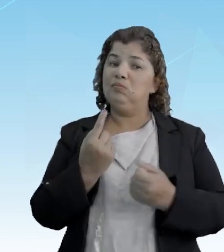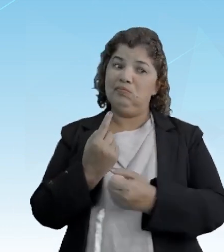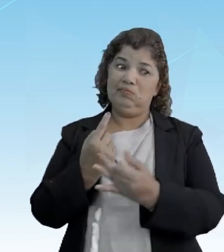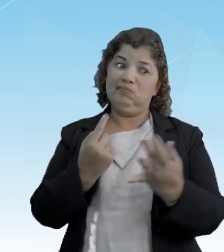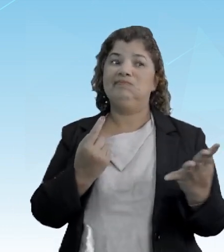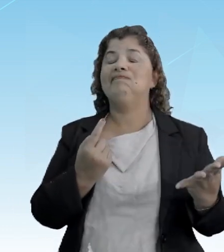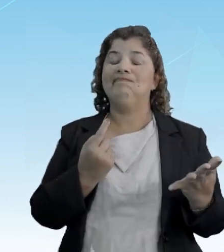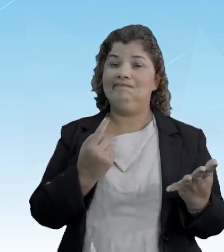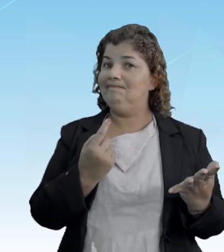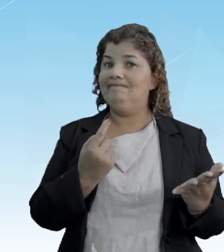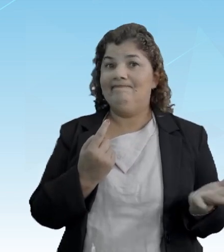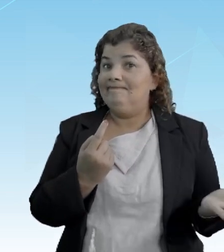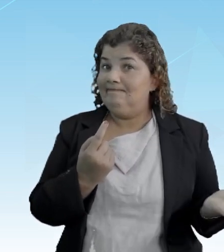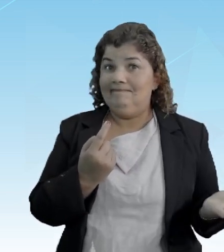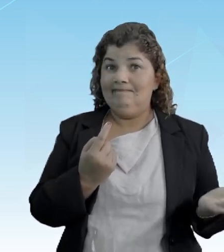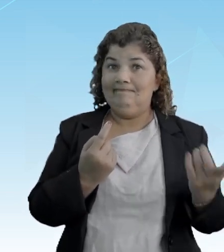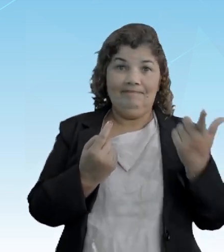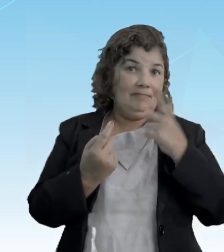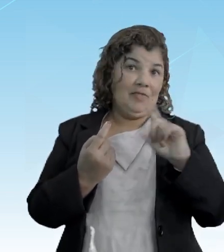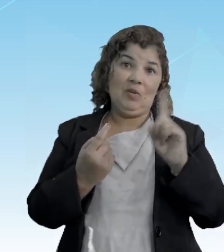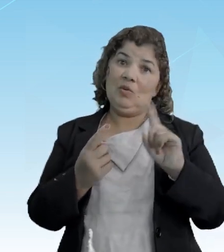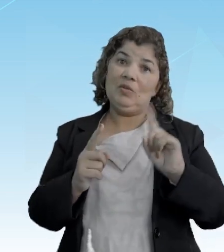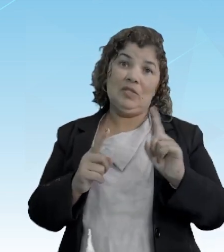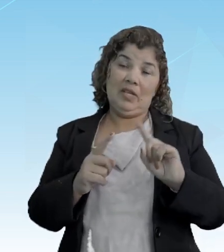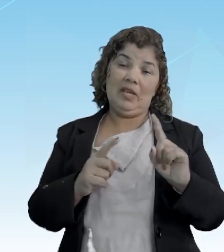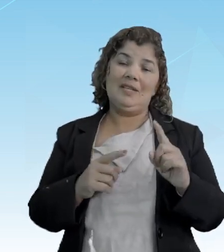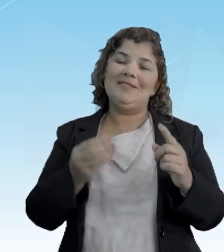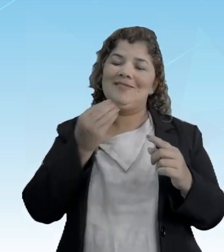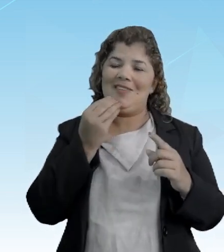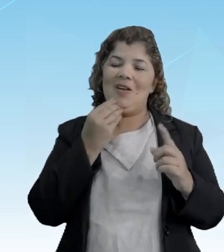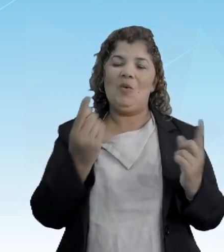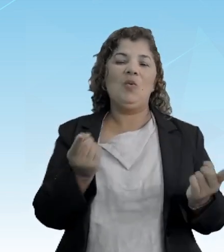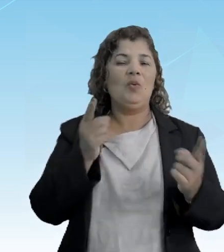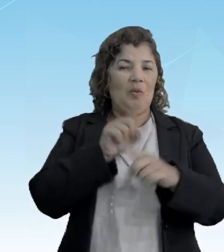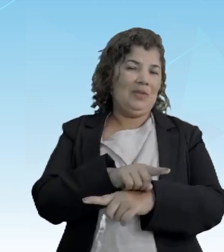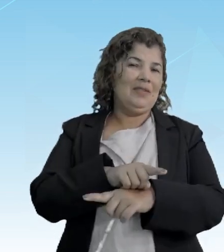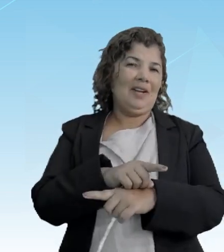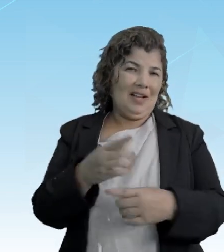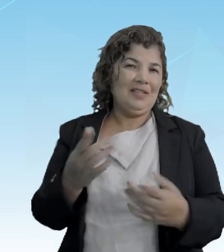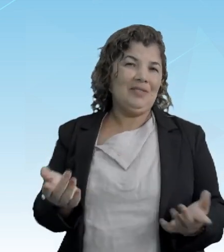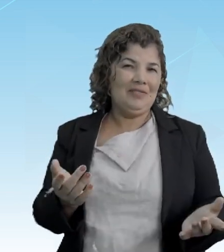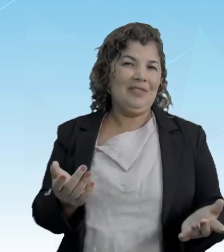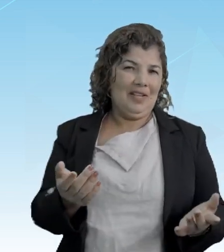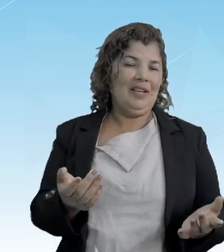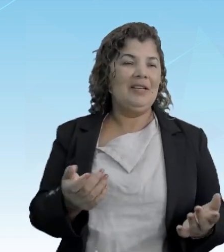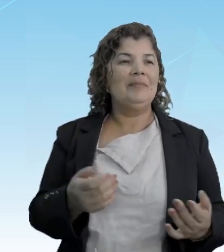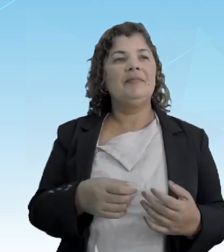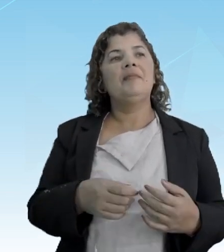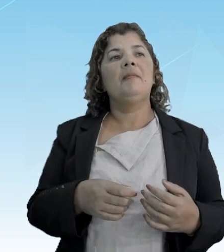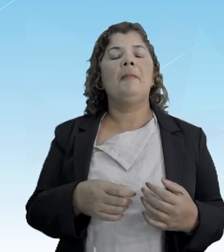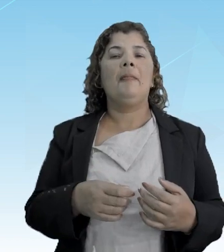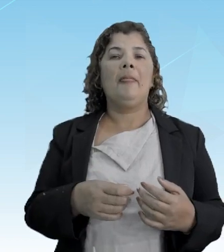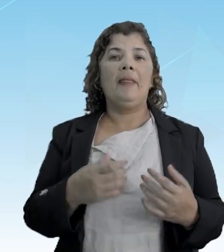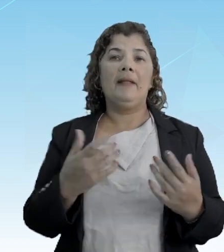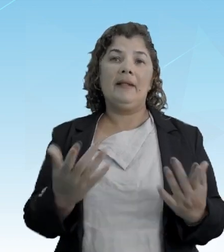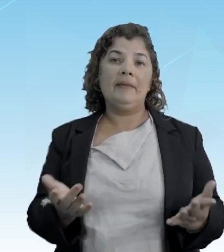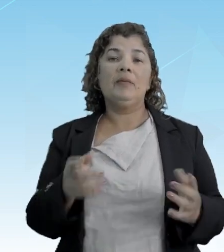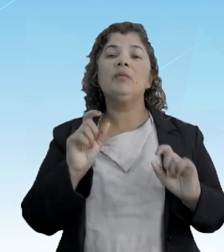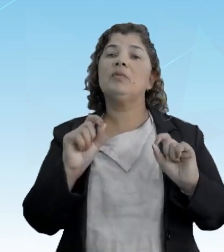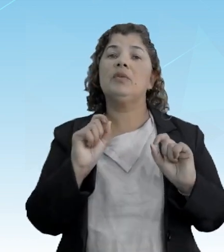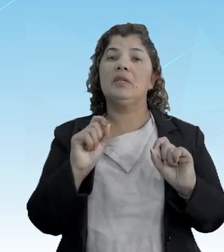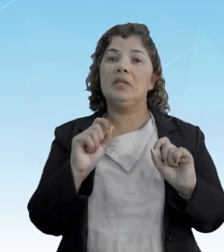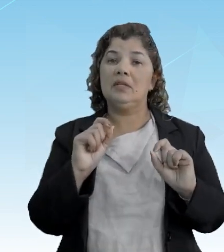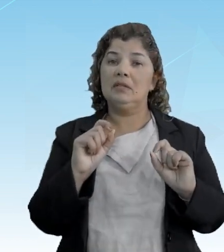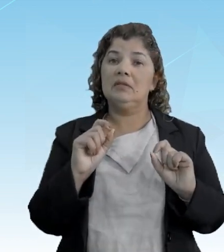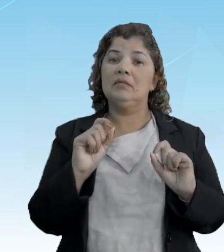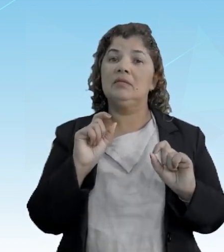exceção. Infelizmente, porque, né? Infelizmente, ele é uma exceção. Deveria ser o comum. Né? Então, o que acontece? O que acontece é que nós